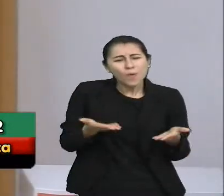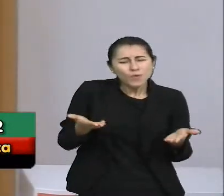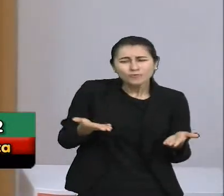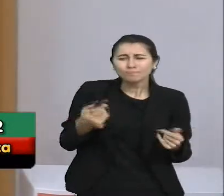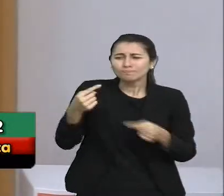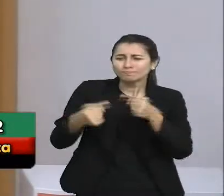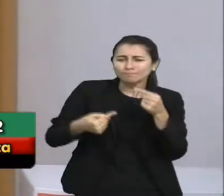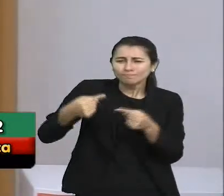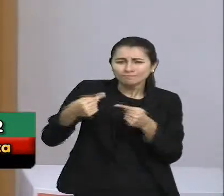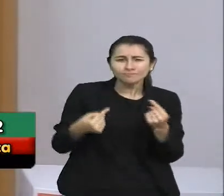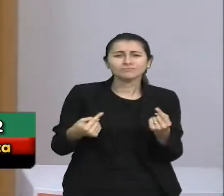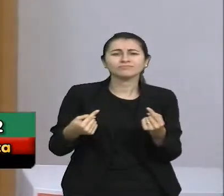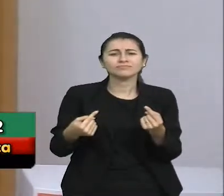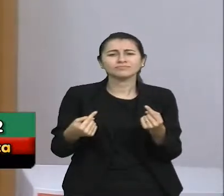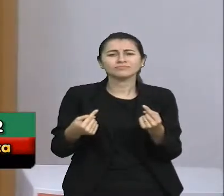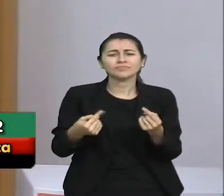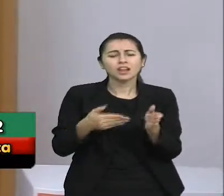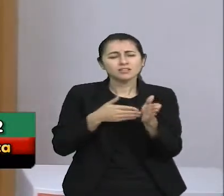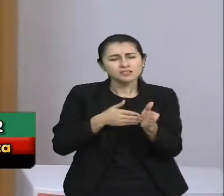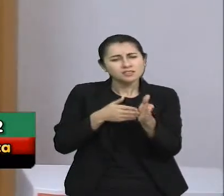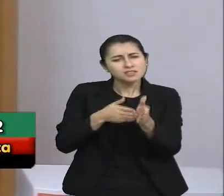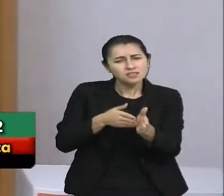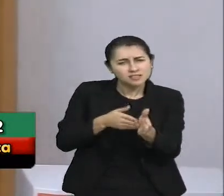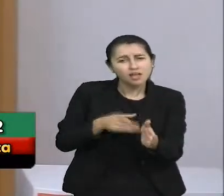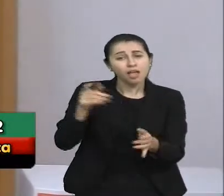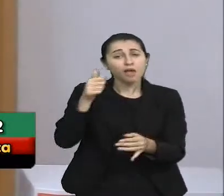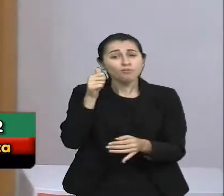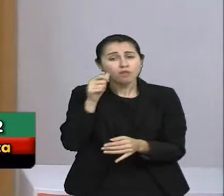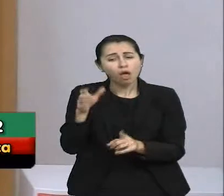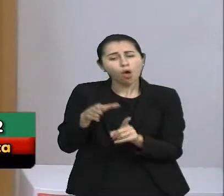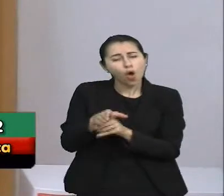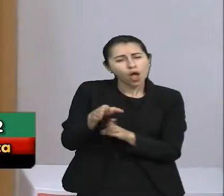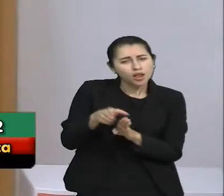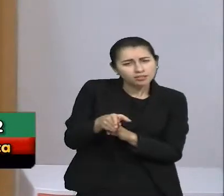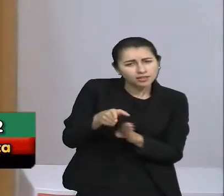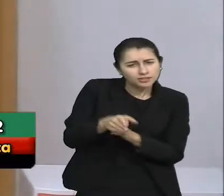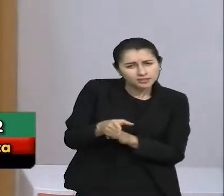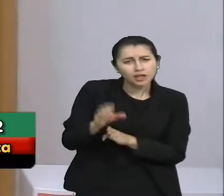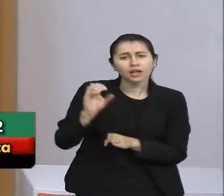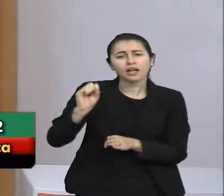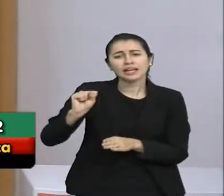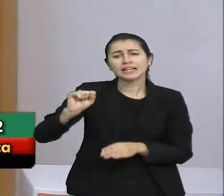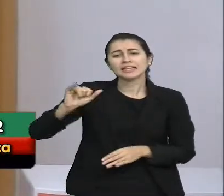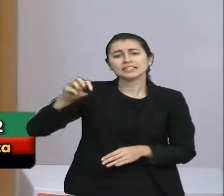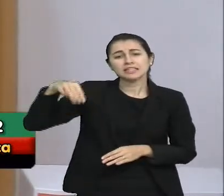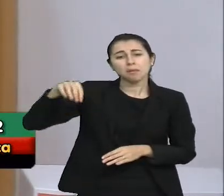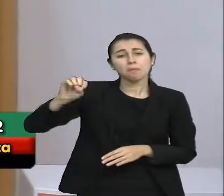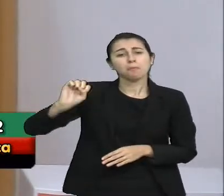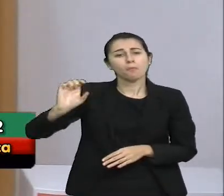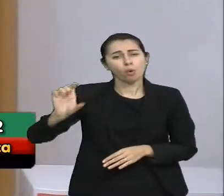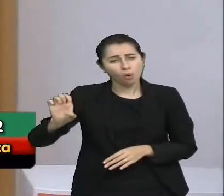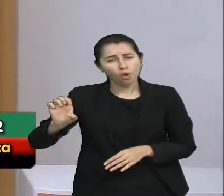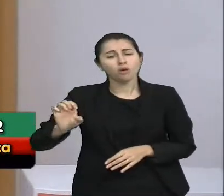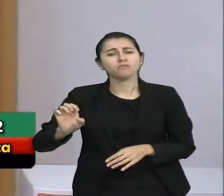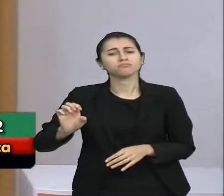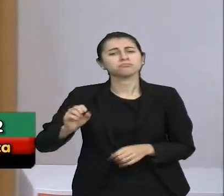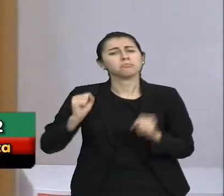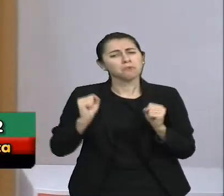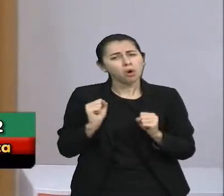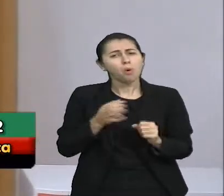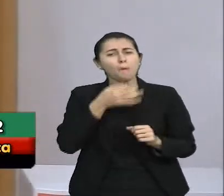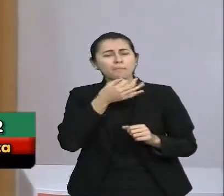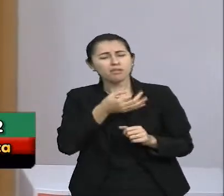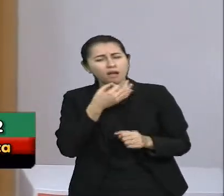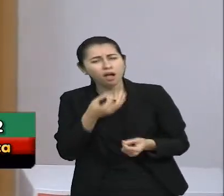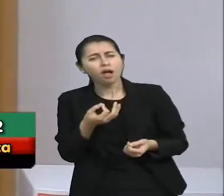interreligioso. Sigam a orientação e recomendação da querida Simone, façam as suas indagações, as suas considerações, busquem